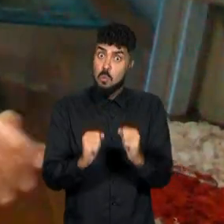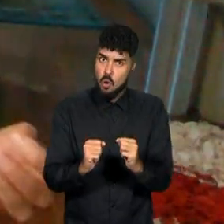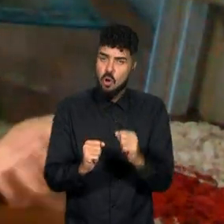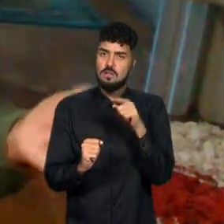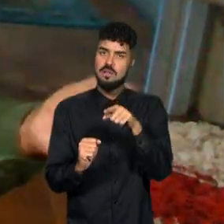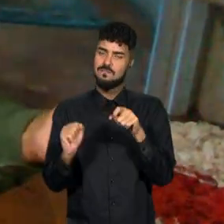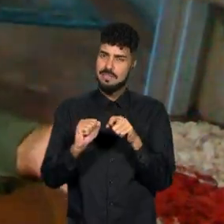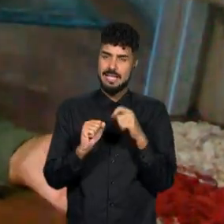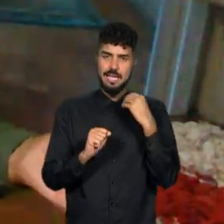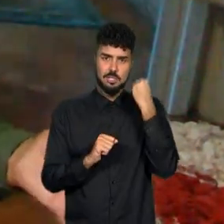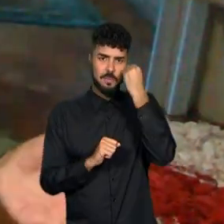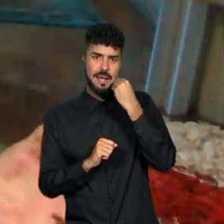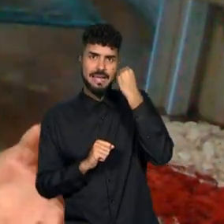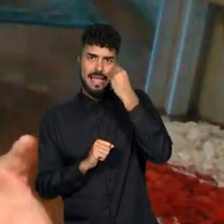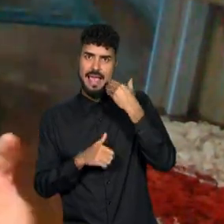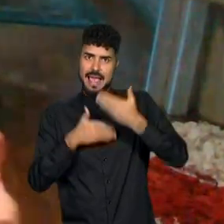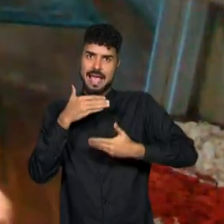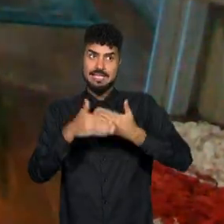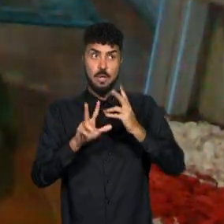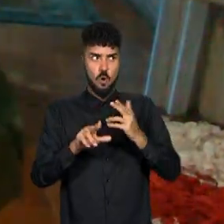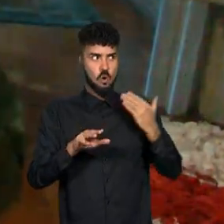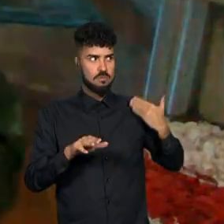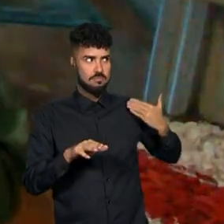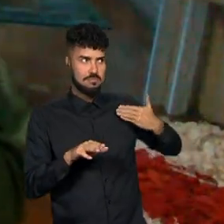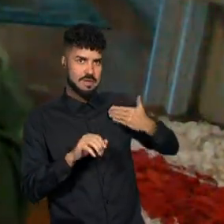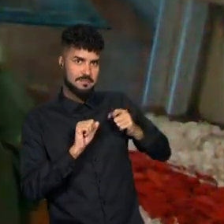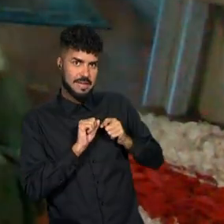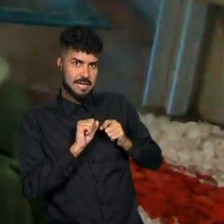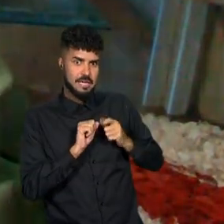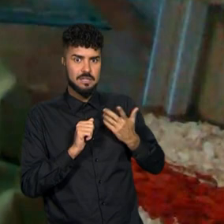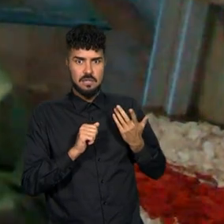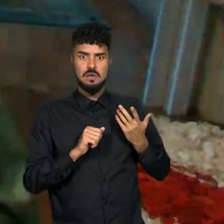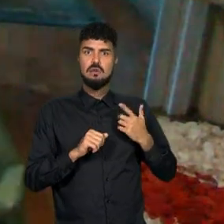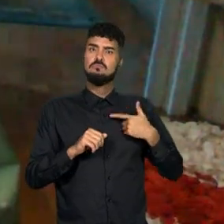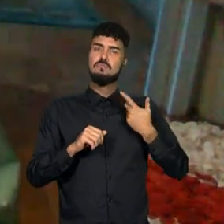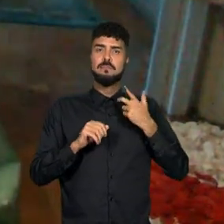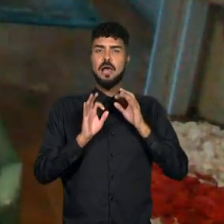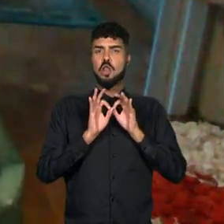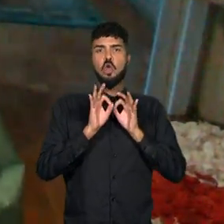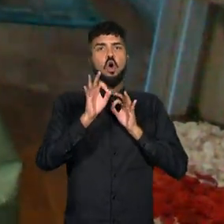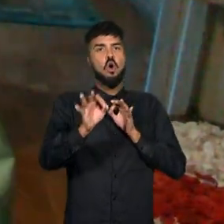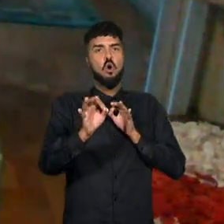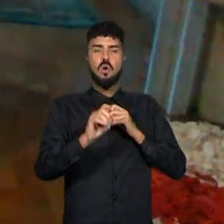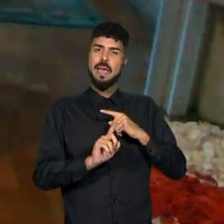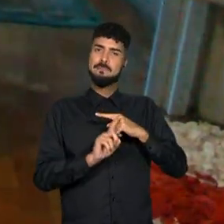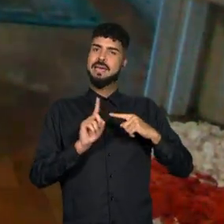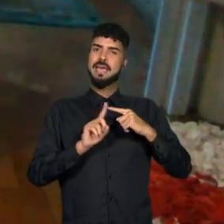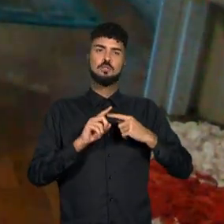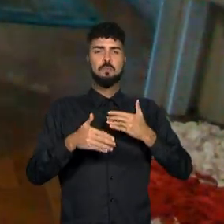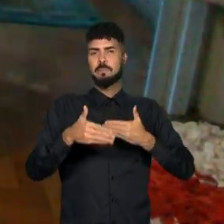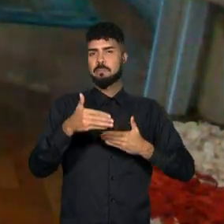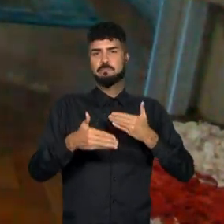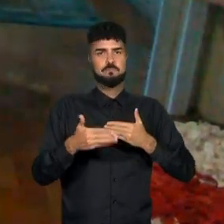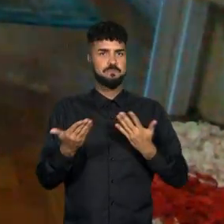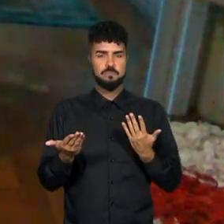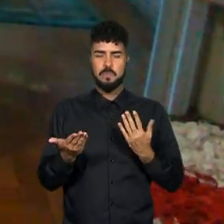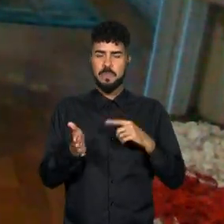realizar experiências, como vem fazendo, de longo, de médio prazo. A pesquisa que